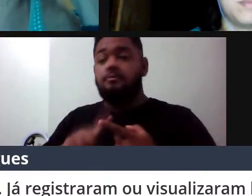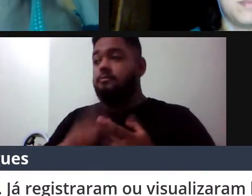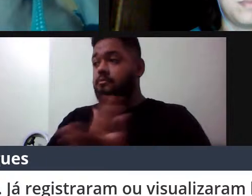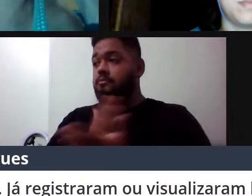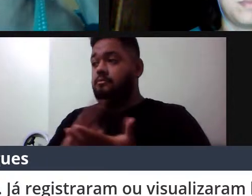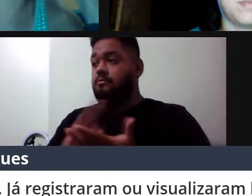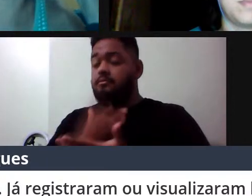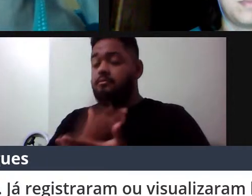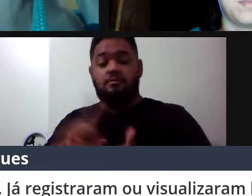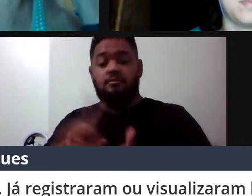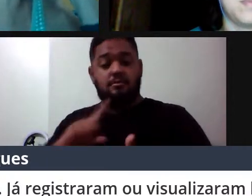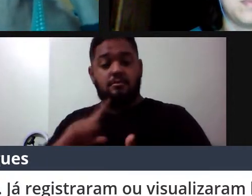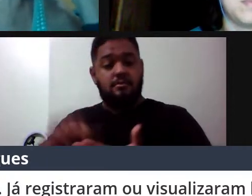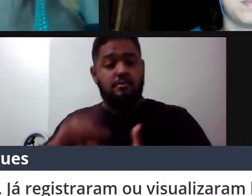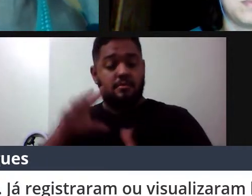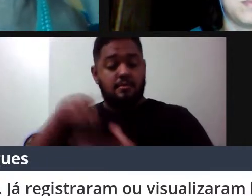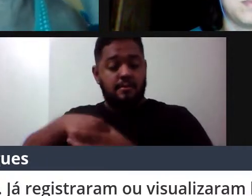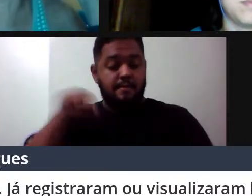né? O golfinho e o nariz de garrafo.